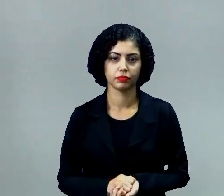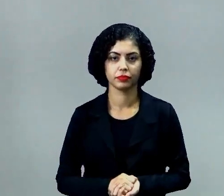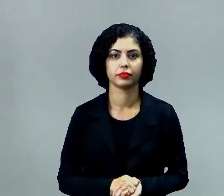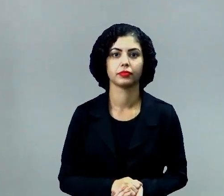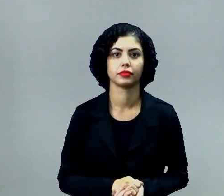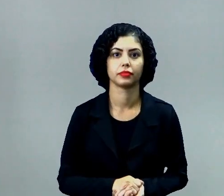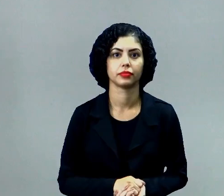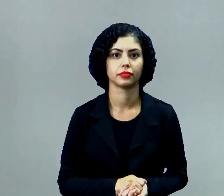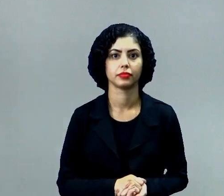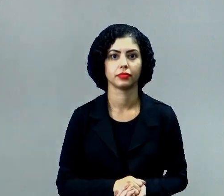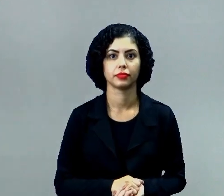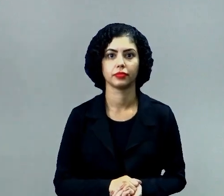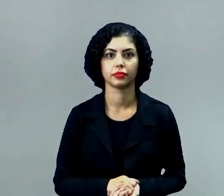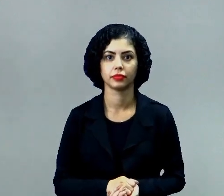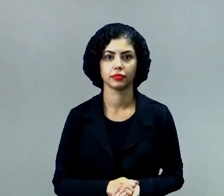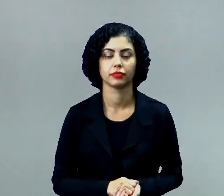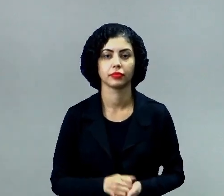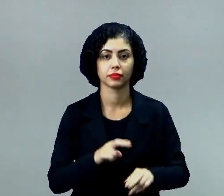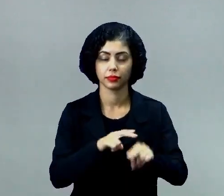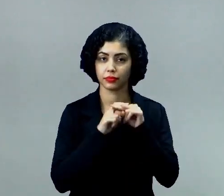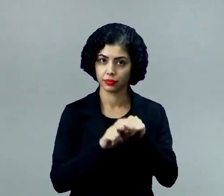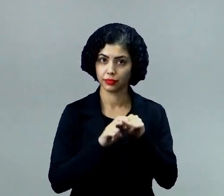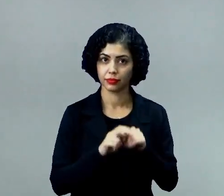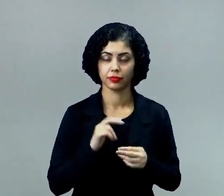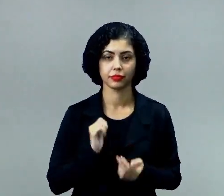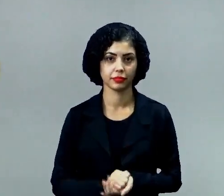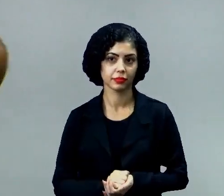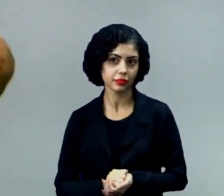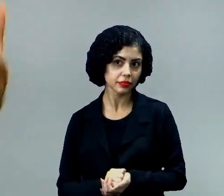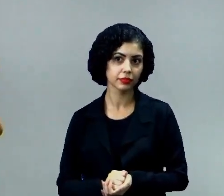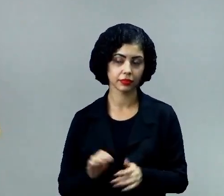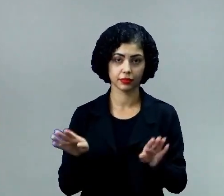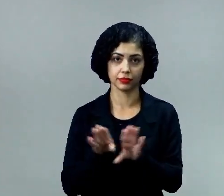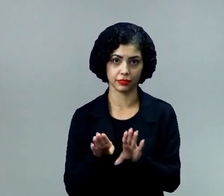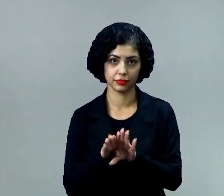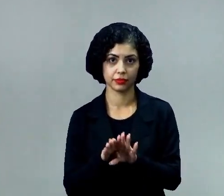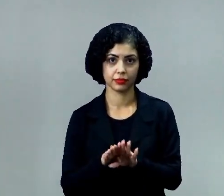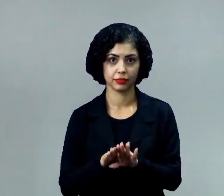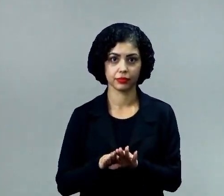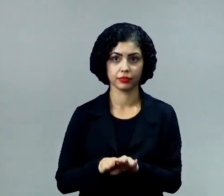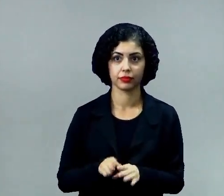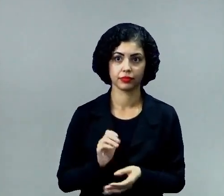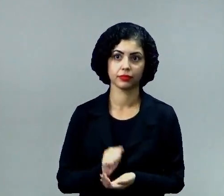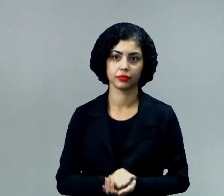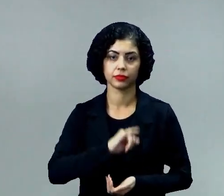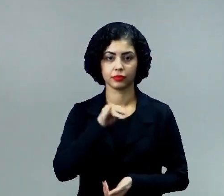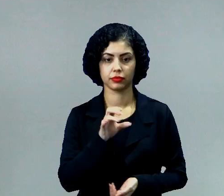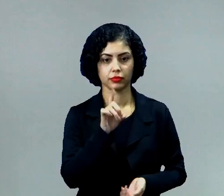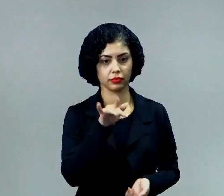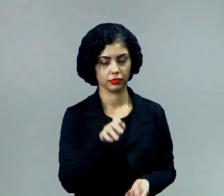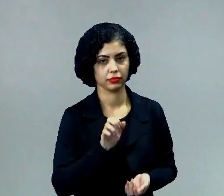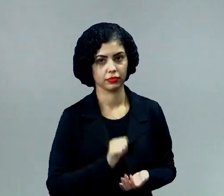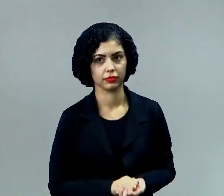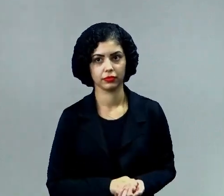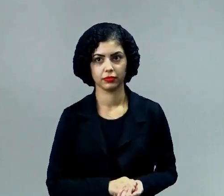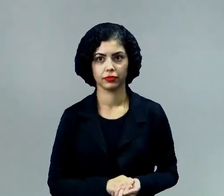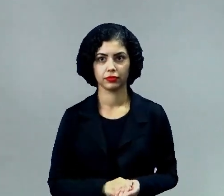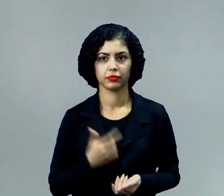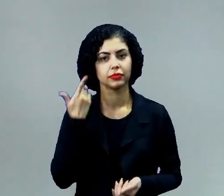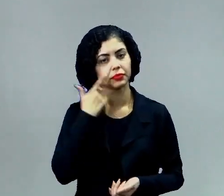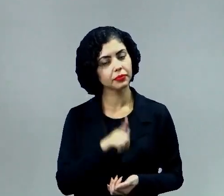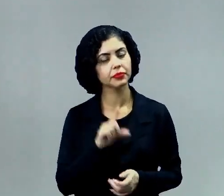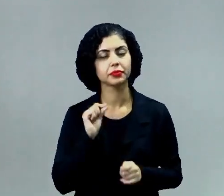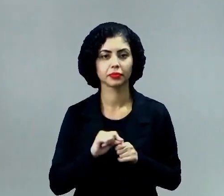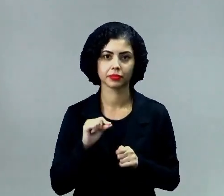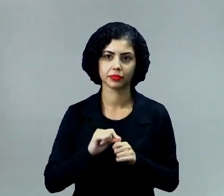não fica oficializada. Por isso que a bets ela é jogada para o segmento jogo, porque a gente